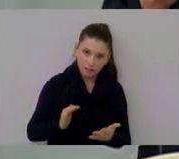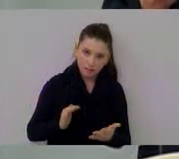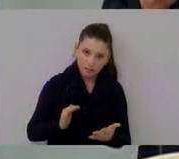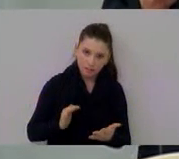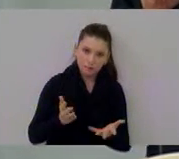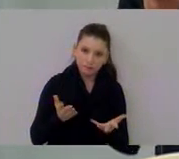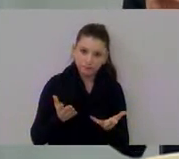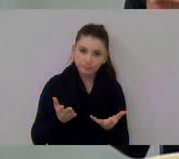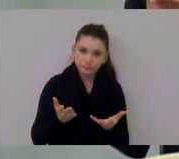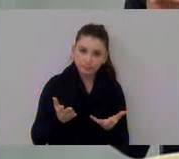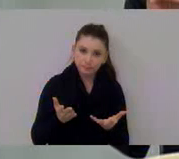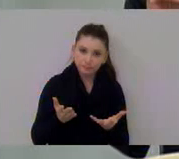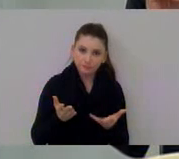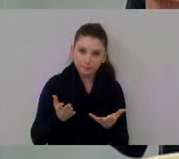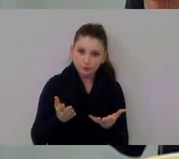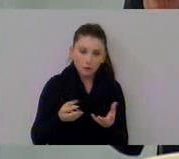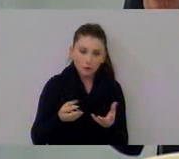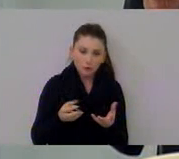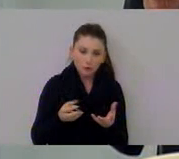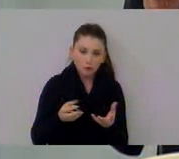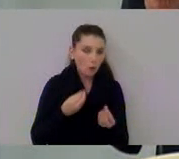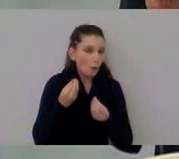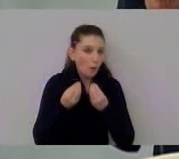pode ficar esperando.